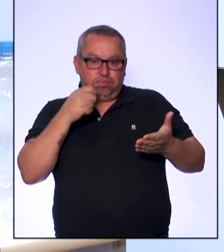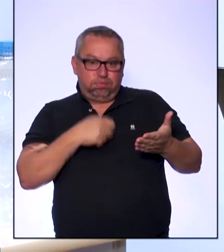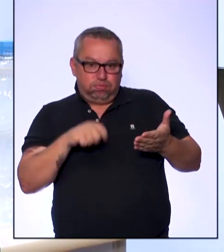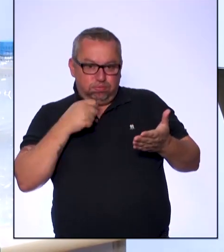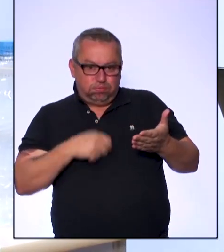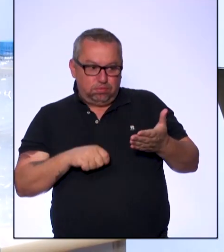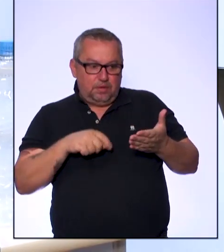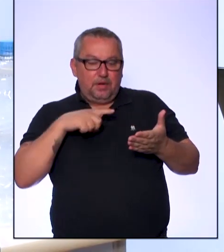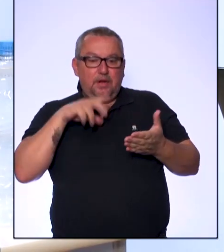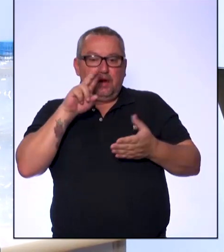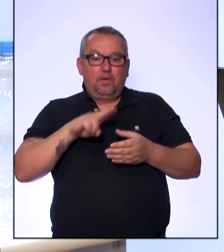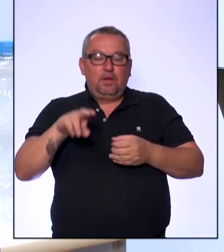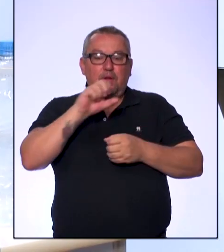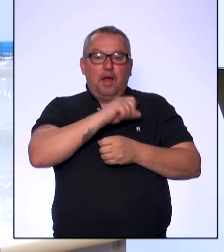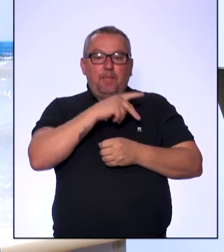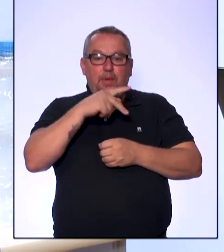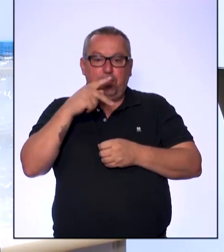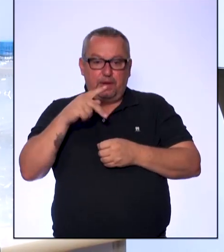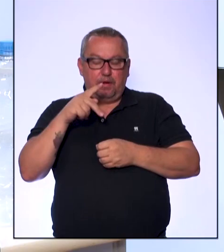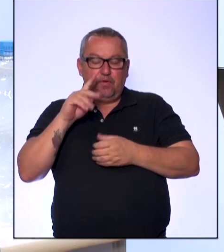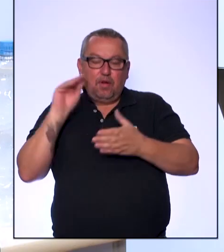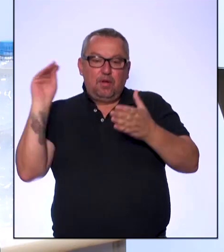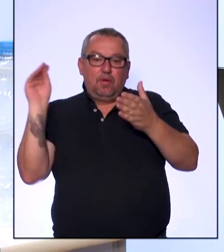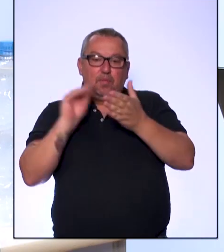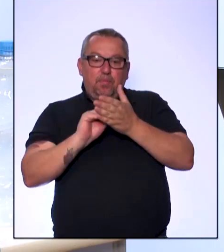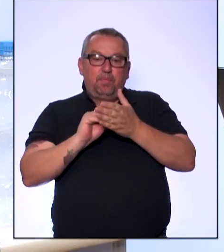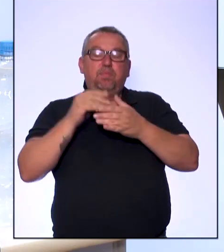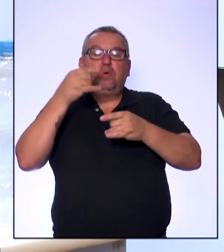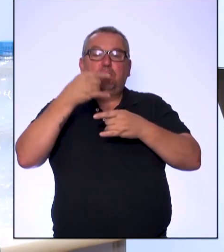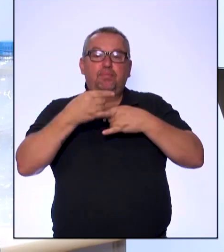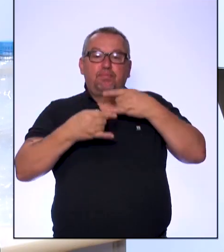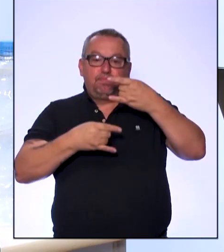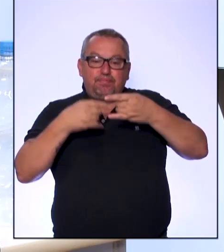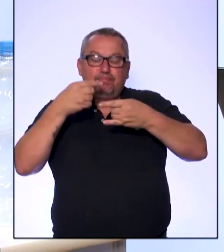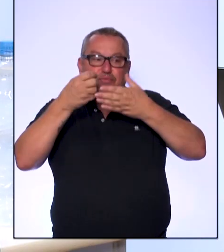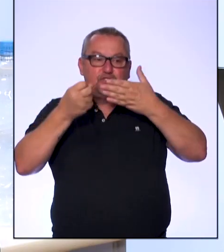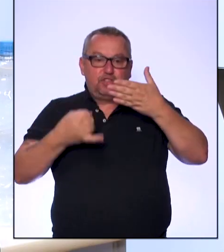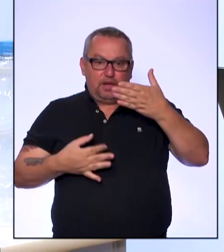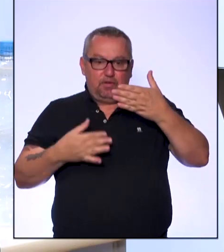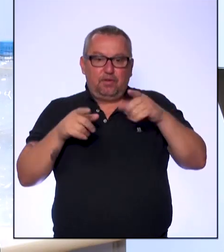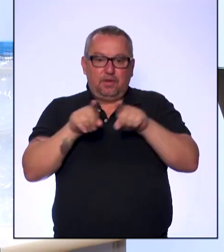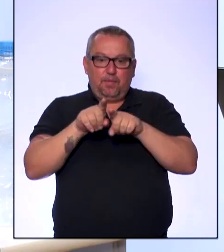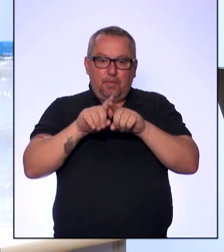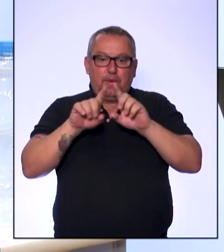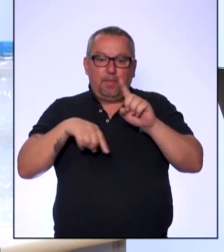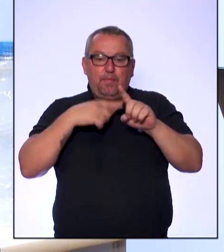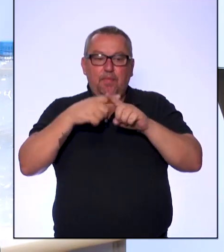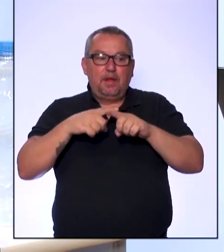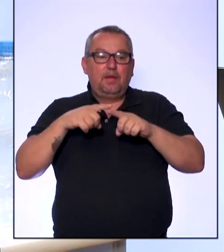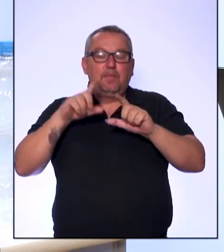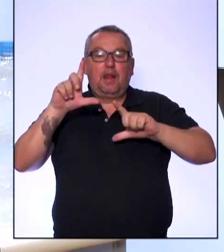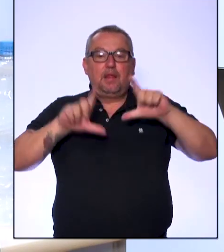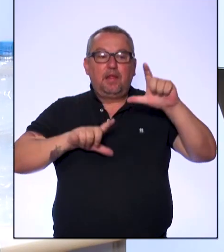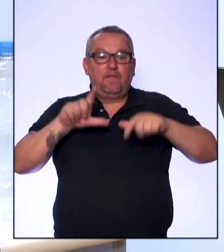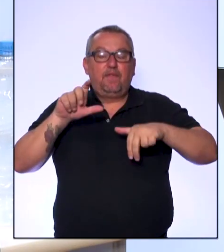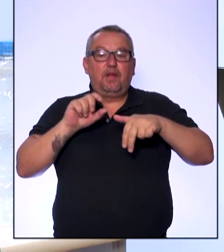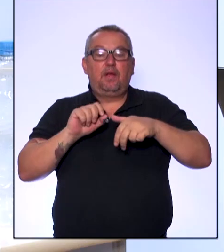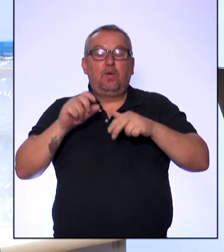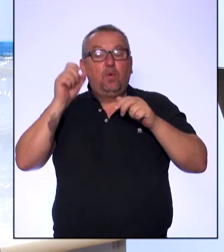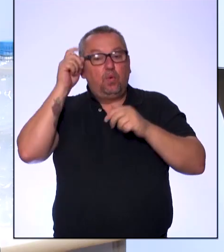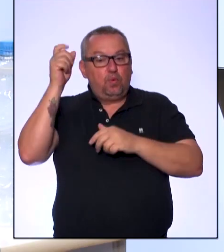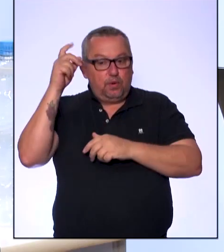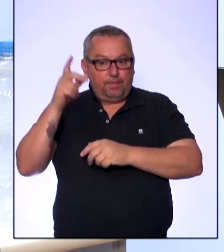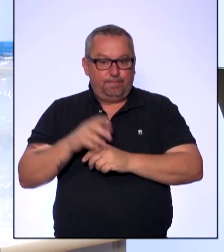aplicativo, já escreve no chat, mas pode comentar também pelo YouTube, é só quem está mais pela TV Cultura que não vai conseguir